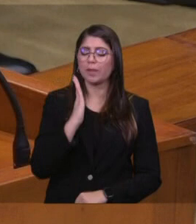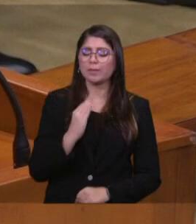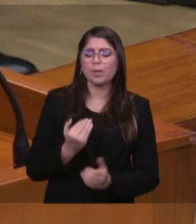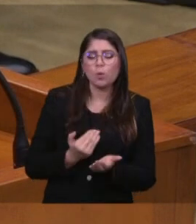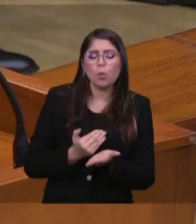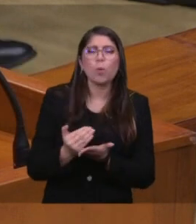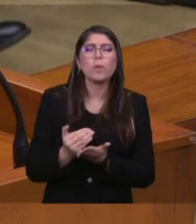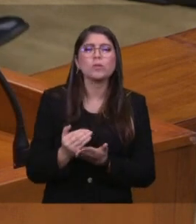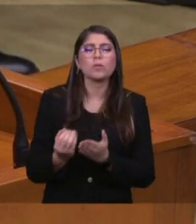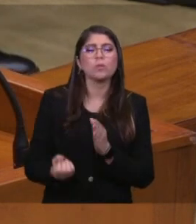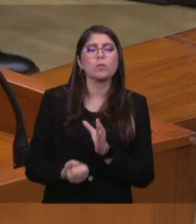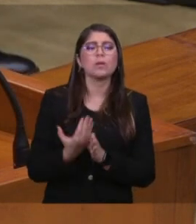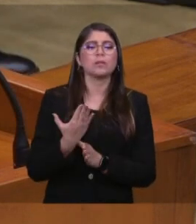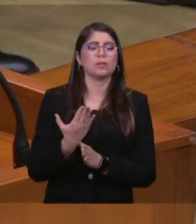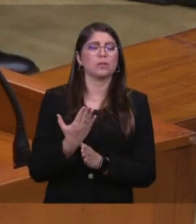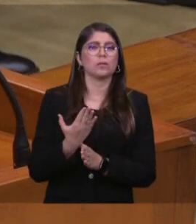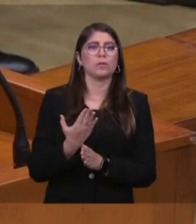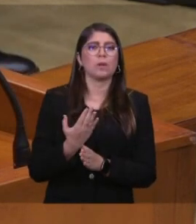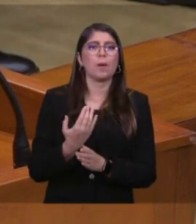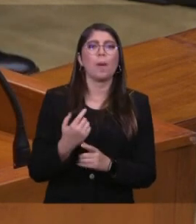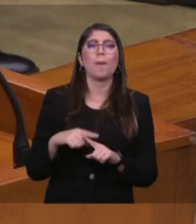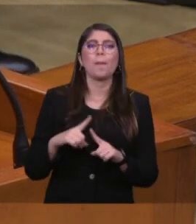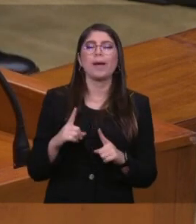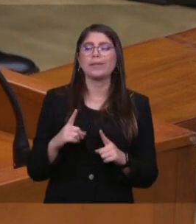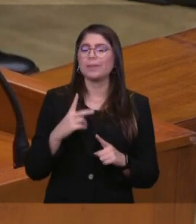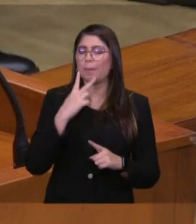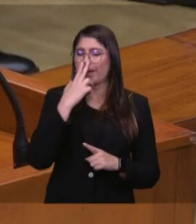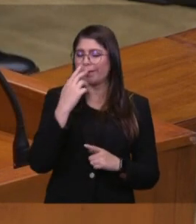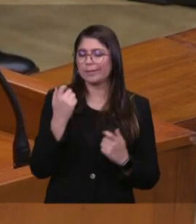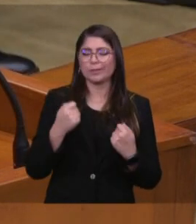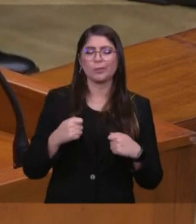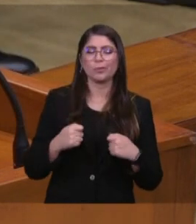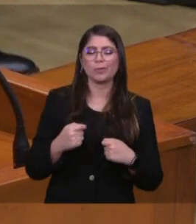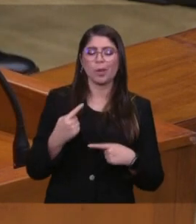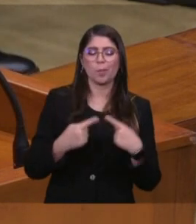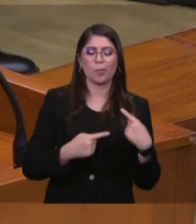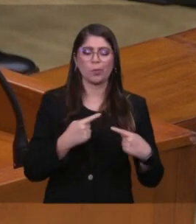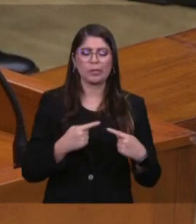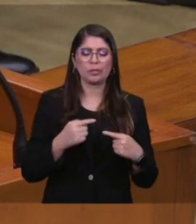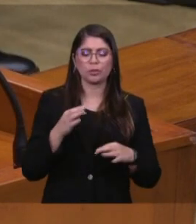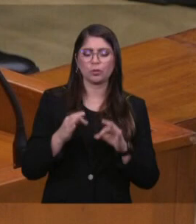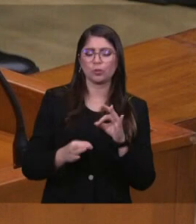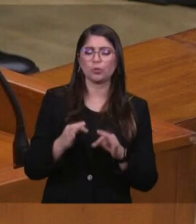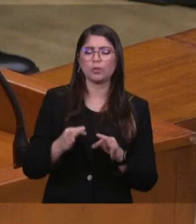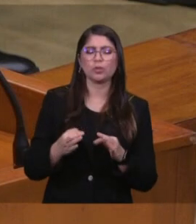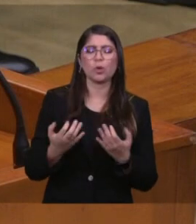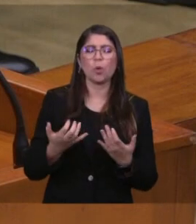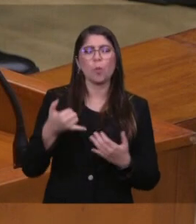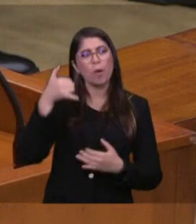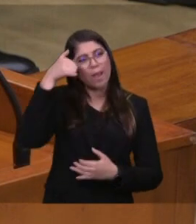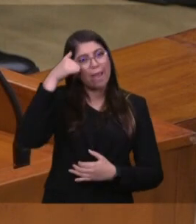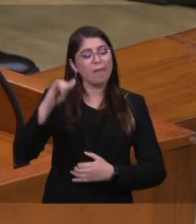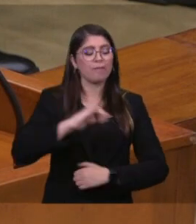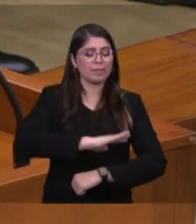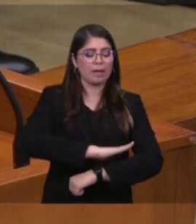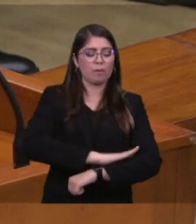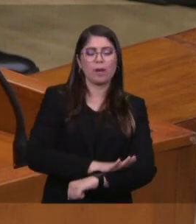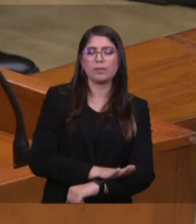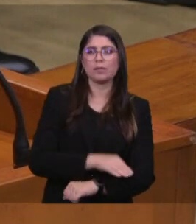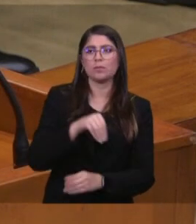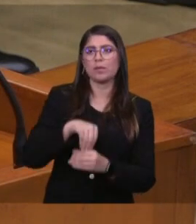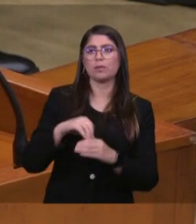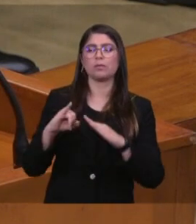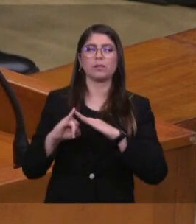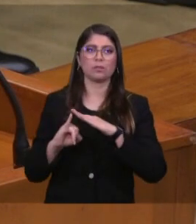um conceito amorfo, sem potencialidade política ou jurídica para combate às práticas racistas das